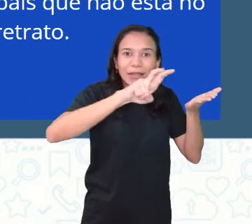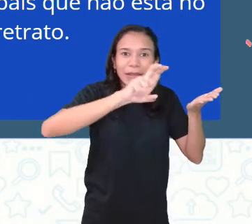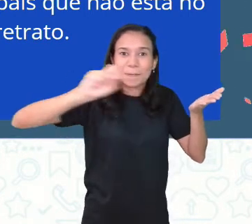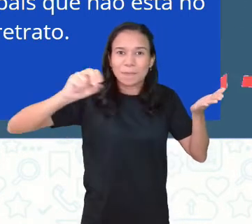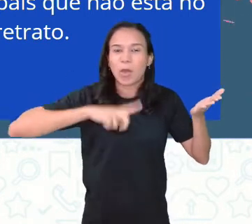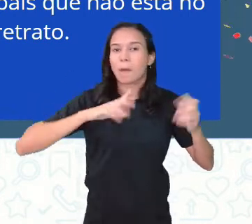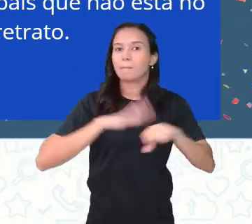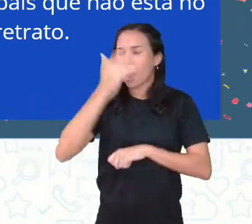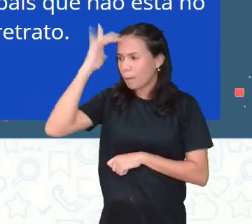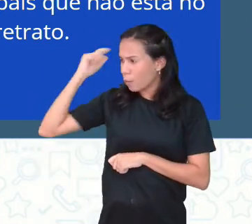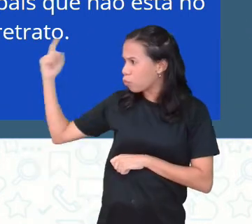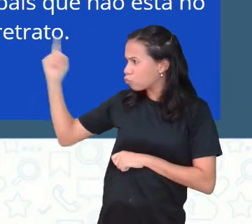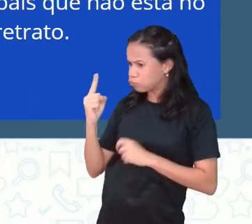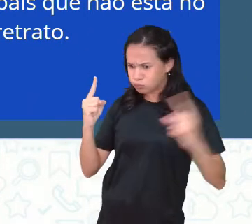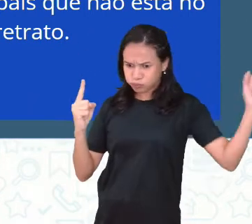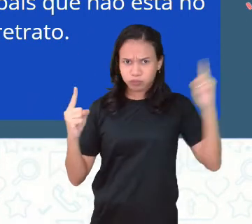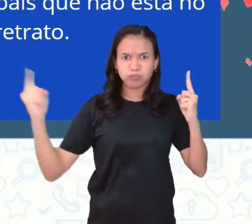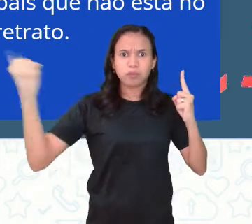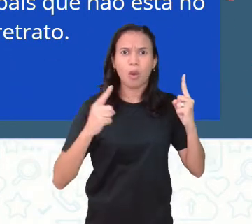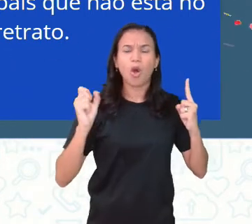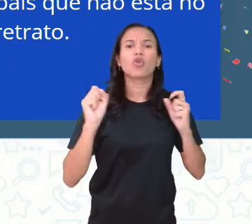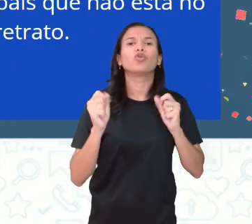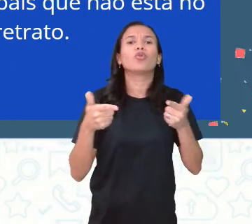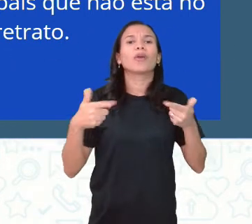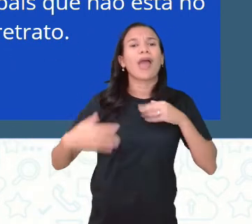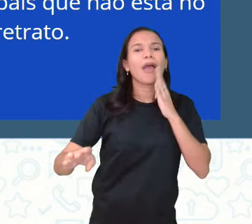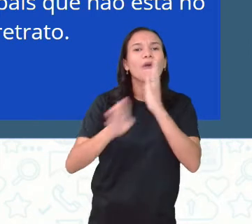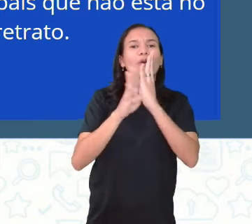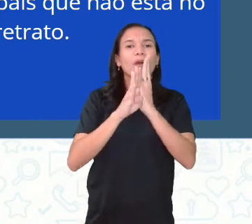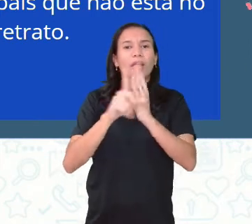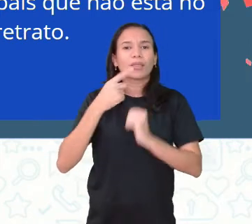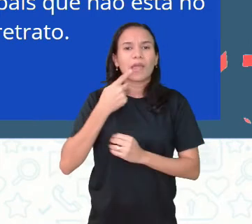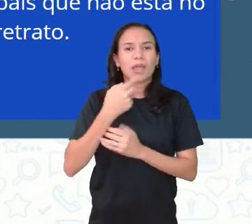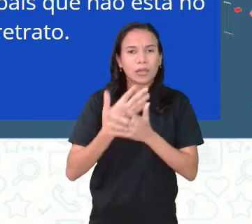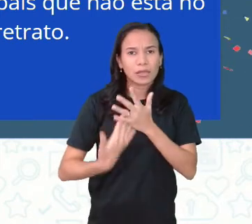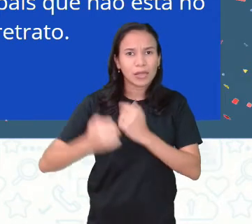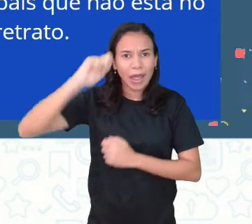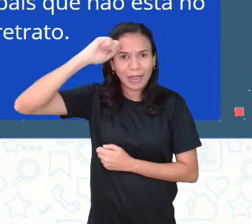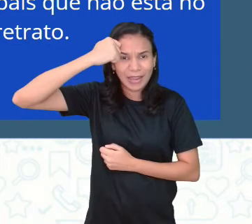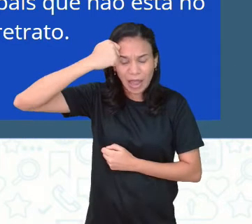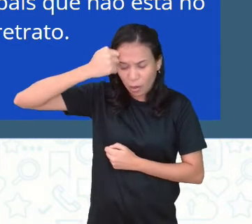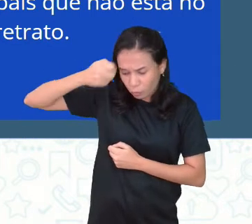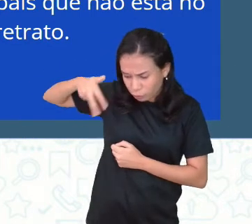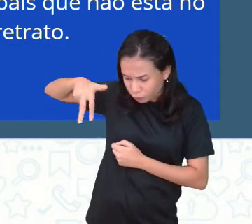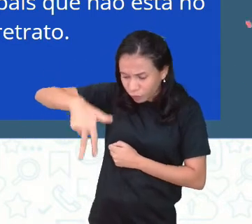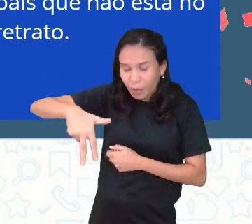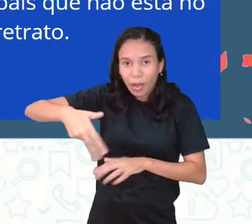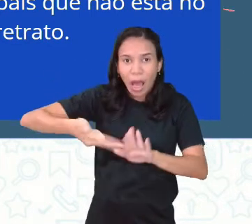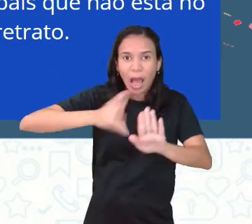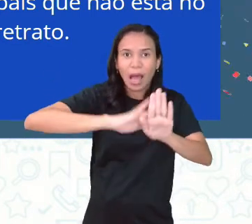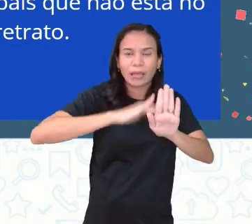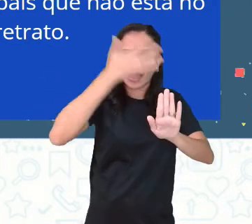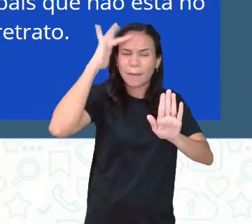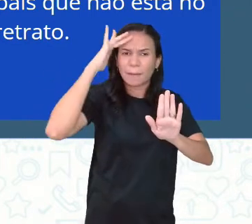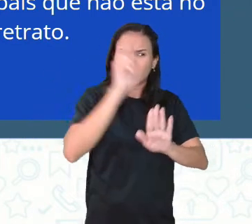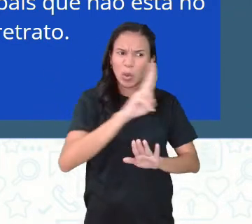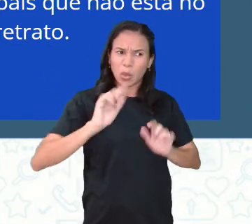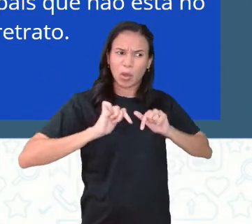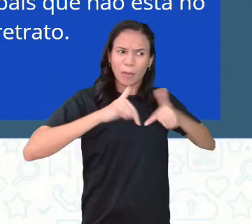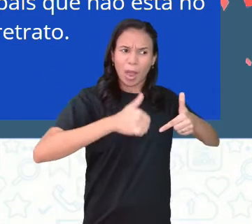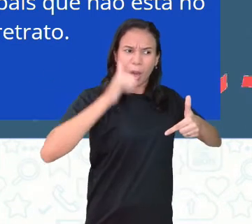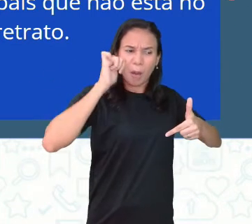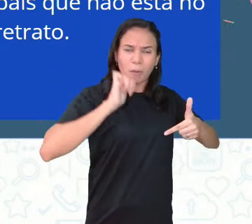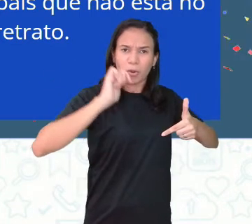tem mais invasão do que descobrimento. Tem sangue retinto pisado, atrás de herói emoldurado. Mulheres,